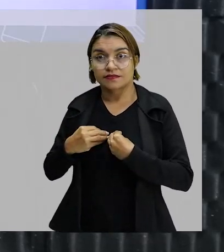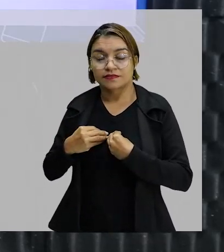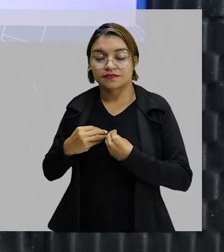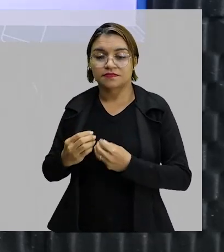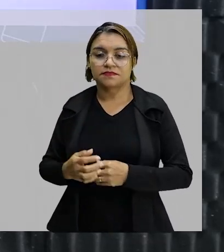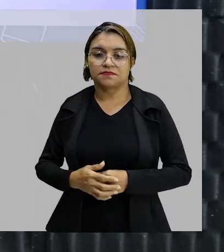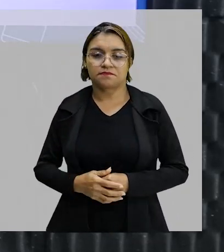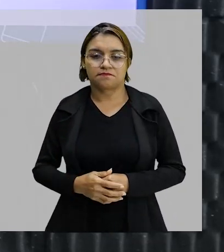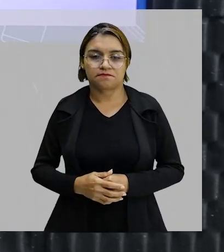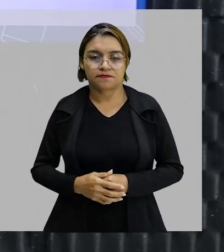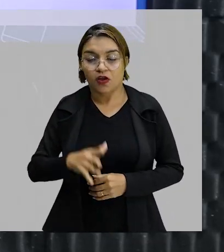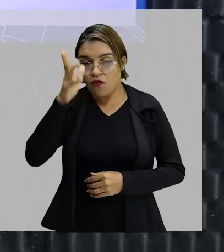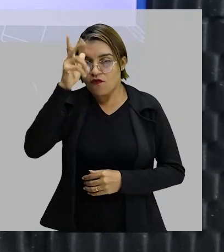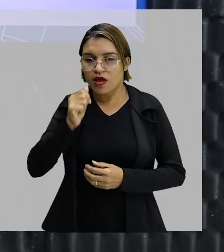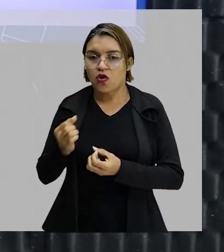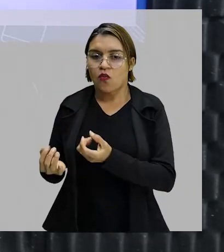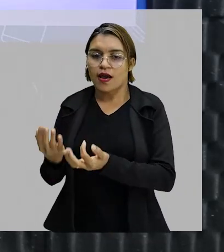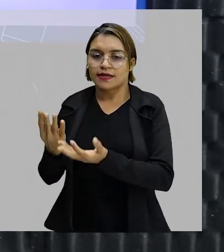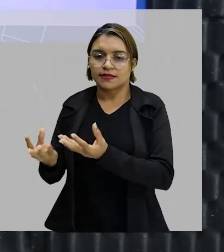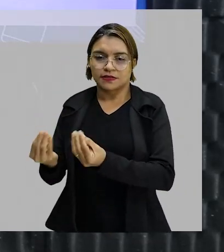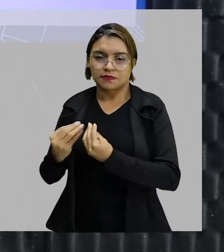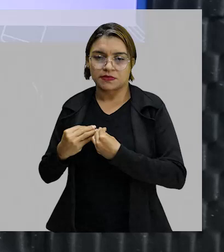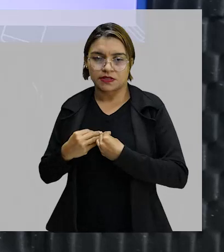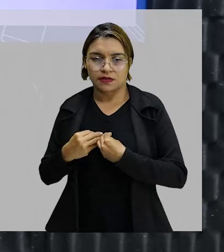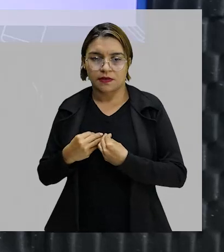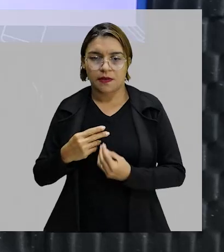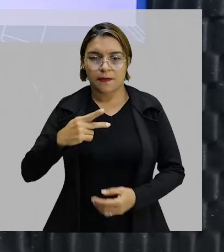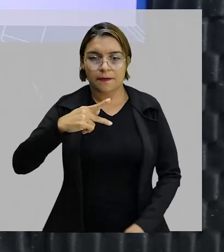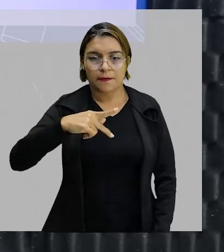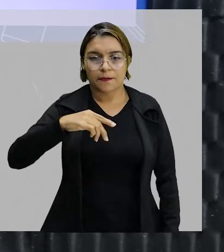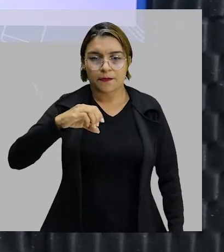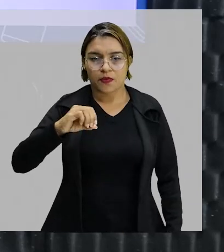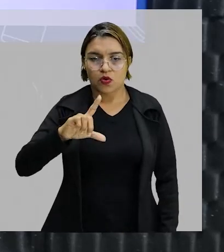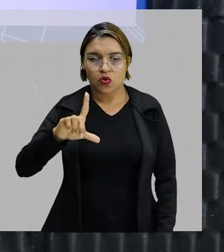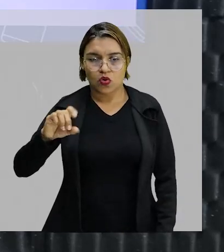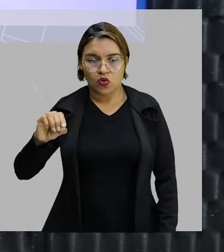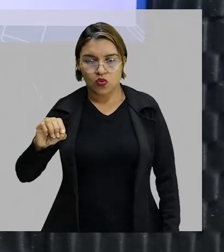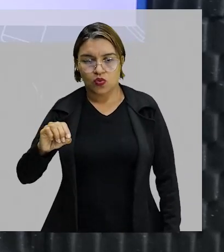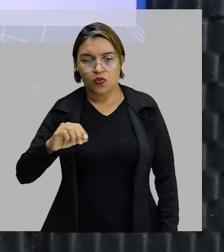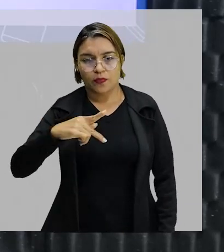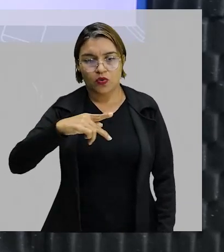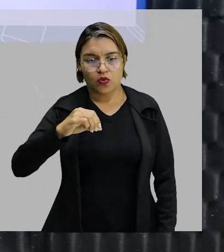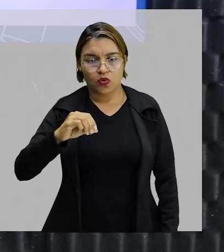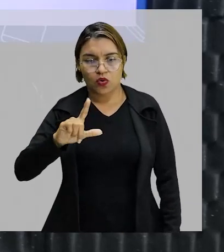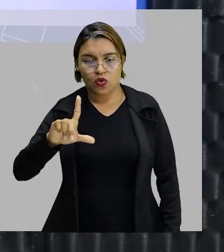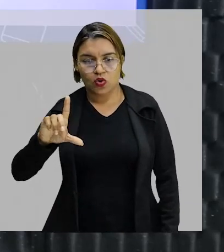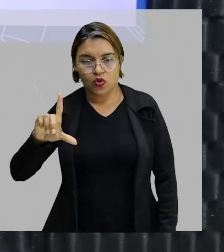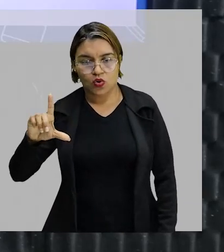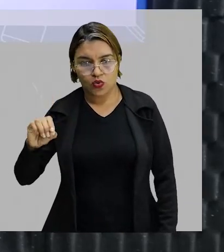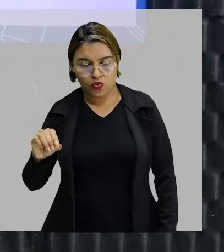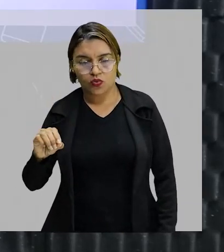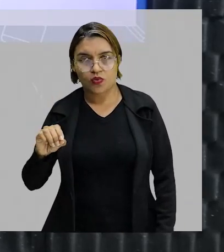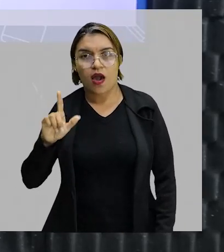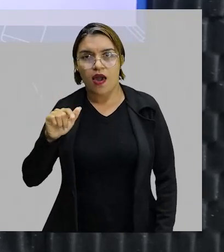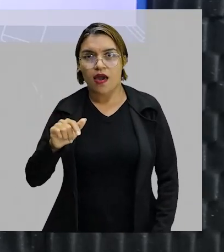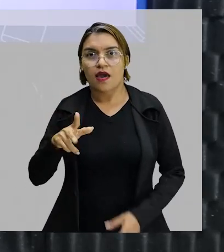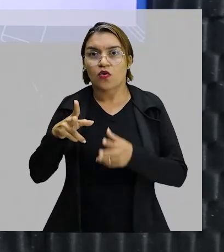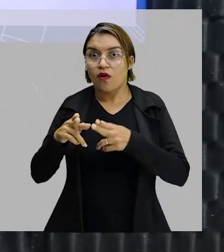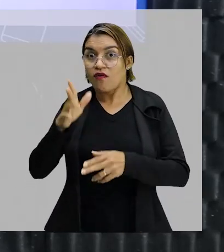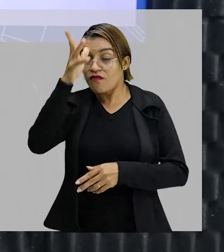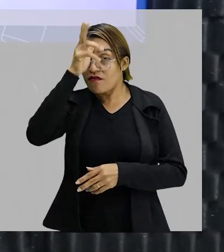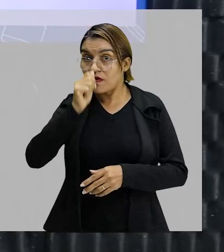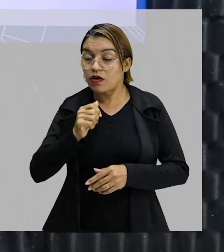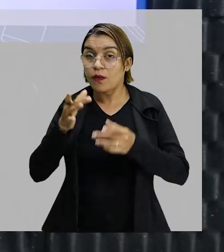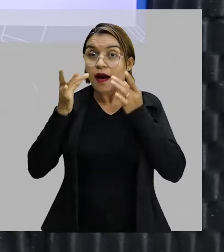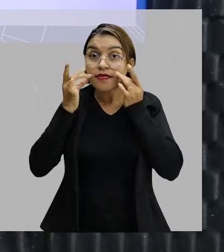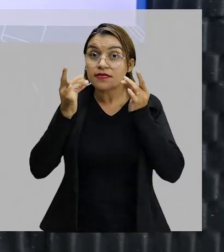final, para mim, certo? Então, já sabe que pollo é o mesmo que frango. Atentem para as palavras